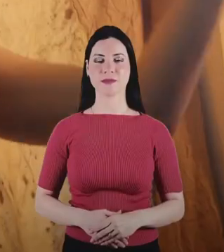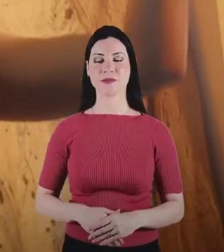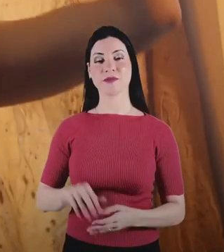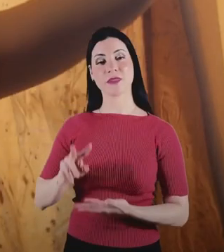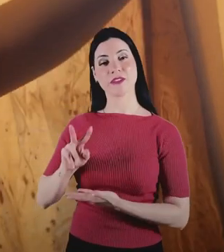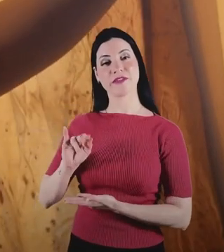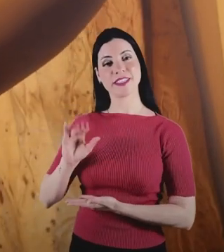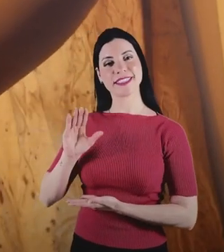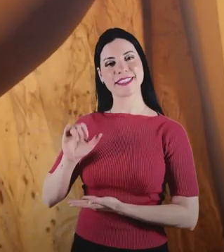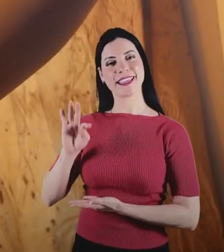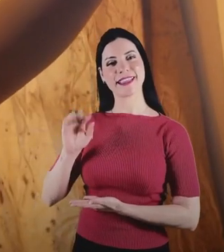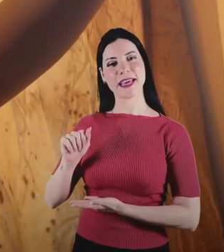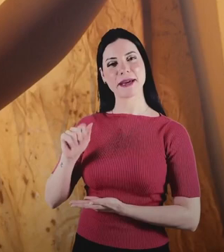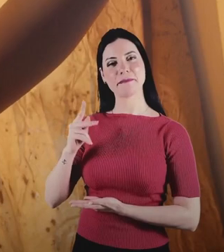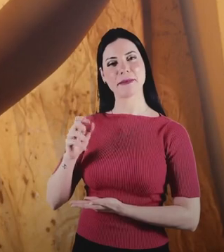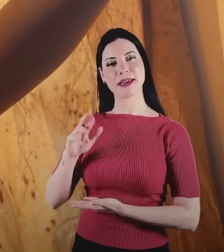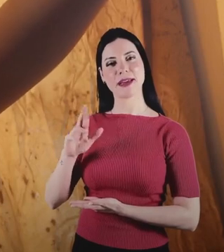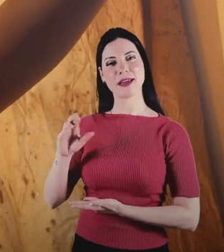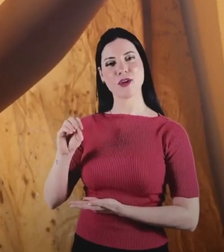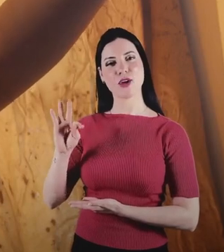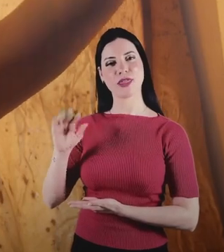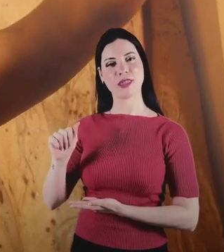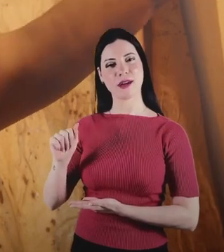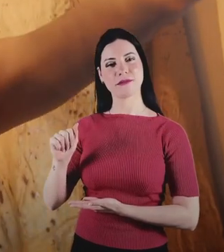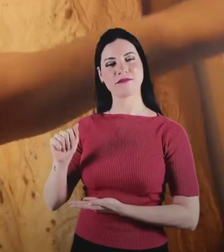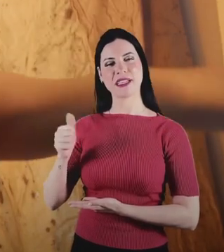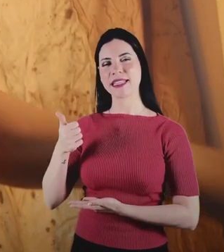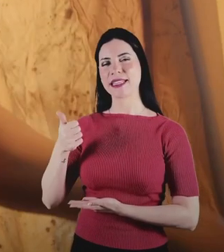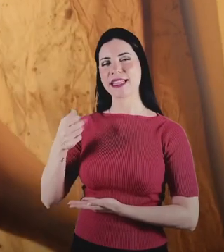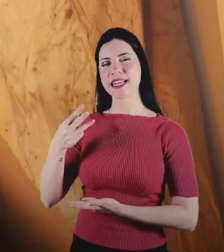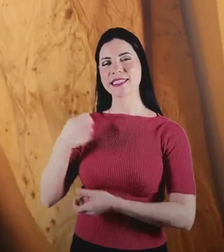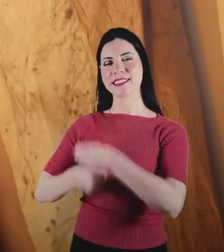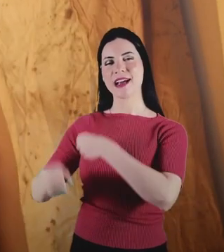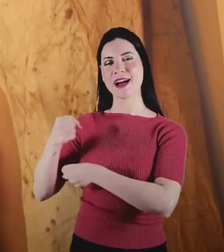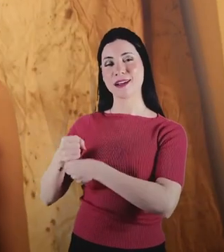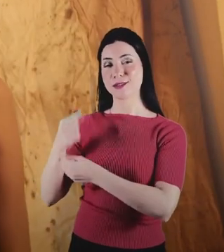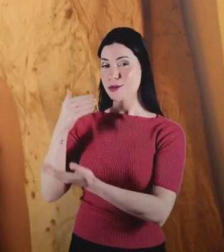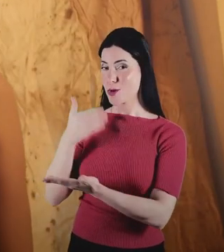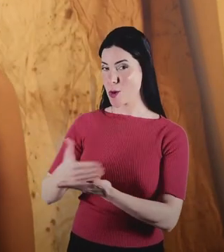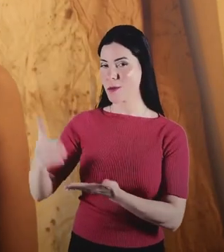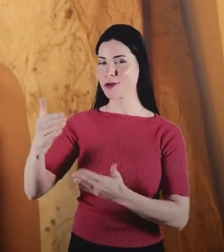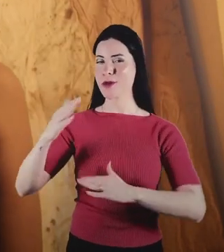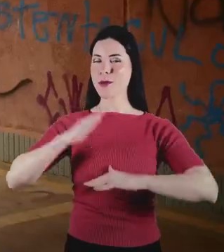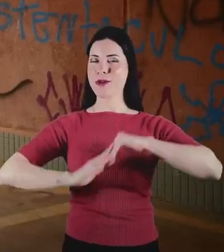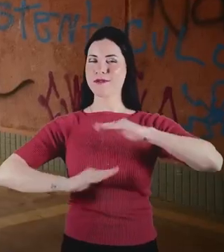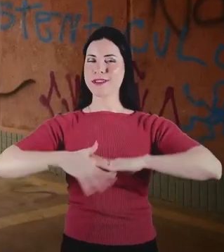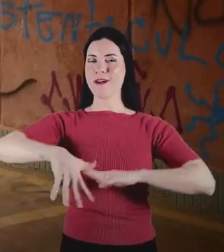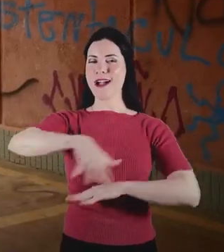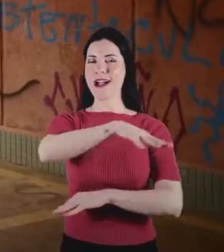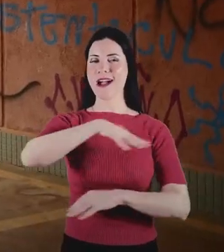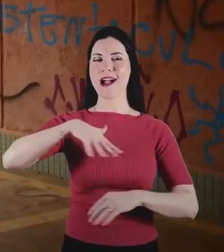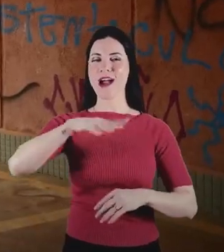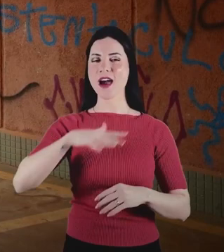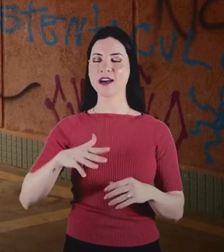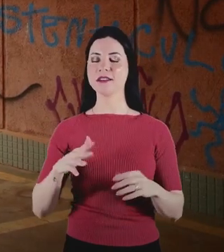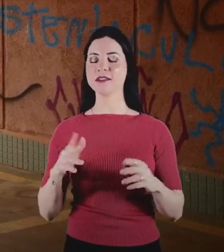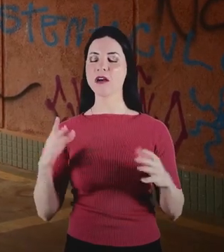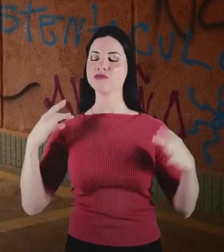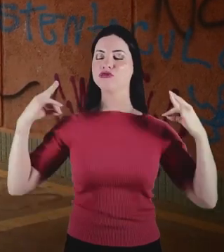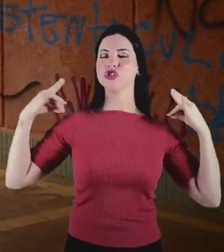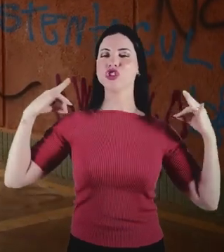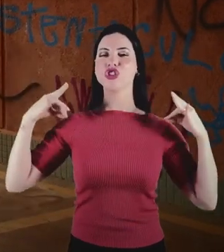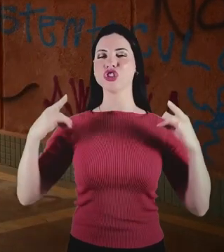Vicenta Perrotta começou uns 13 anos atrás, enquanto estilista. E aí eu começo fazendo